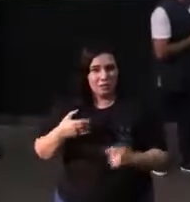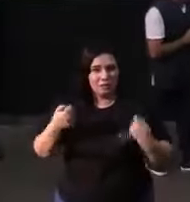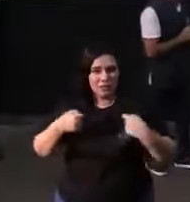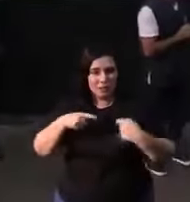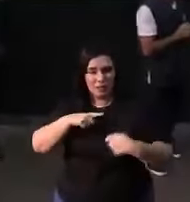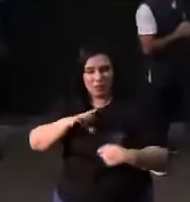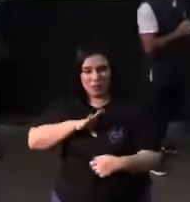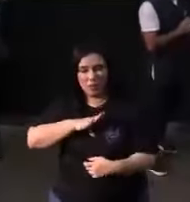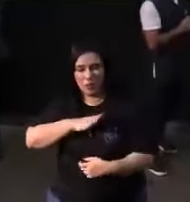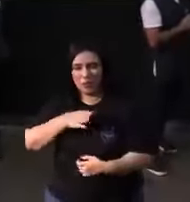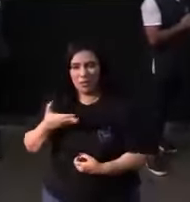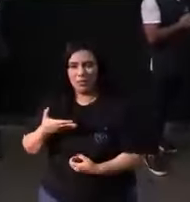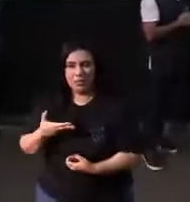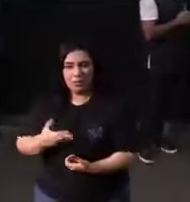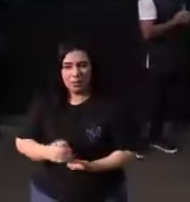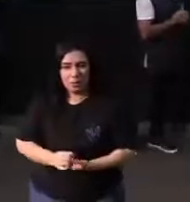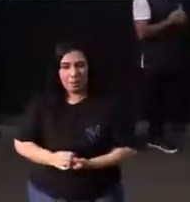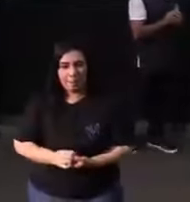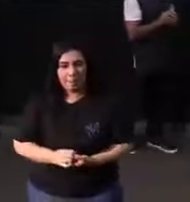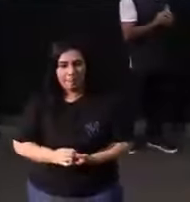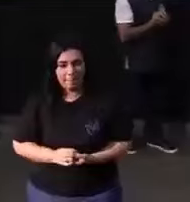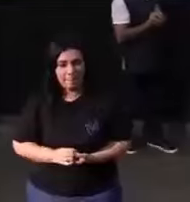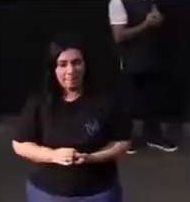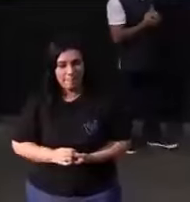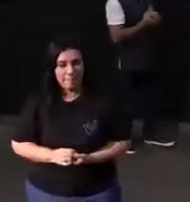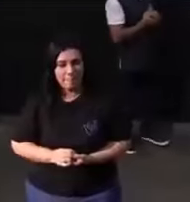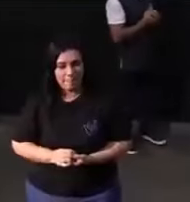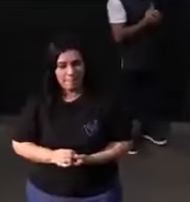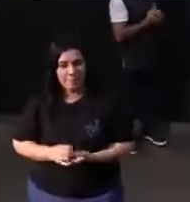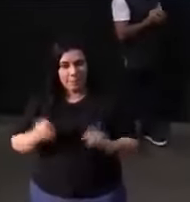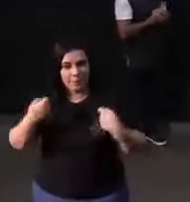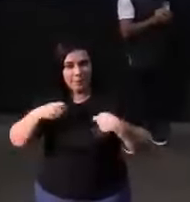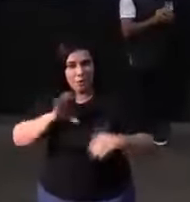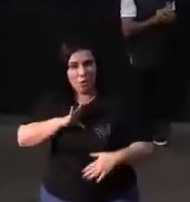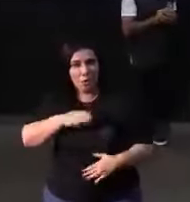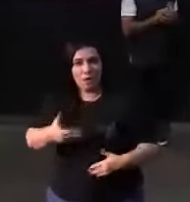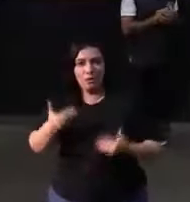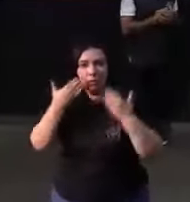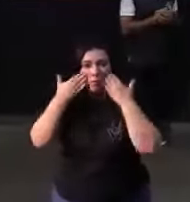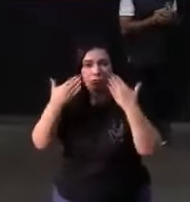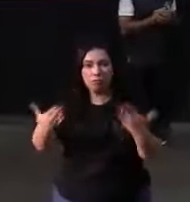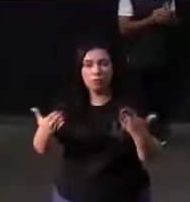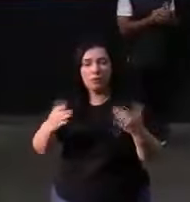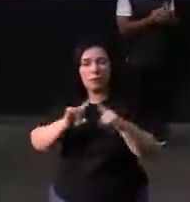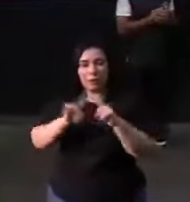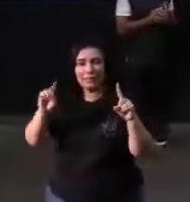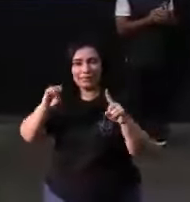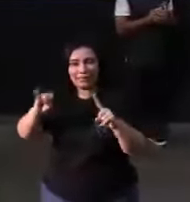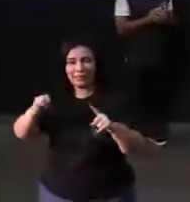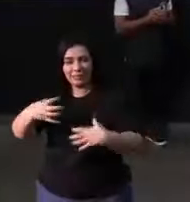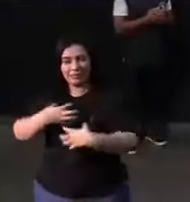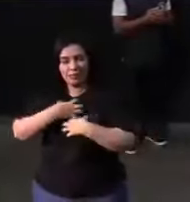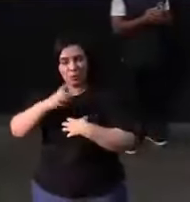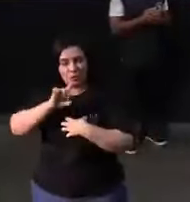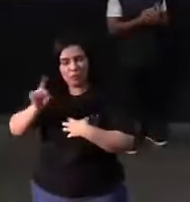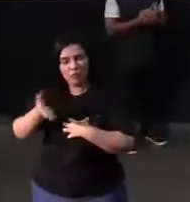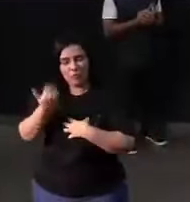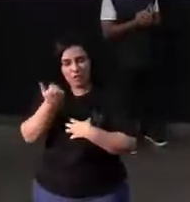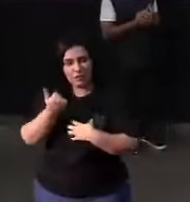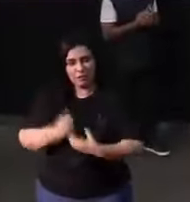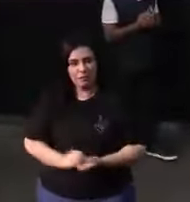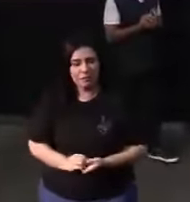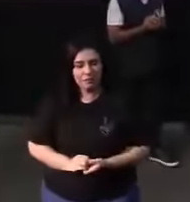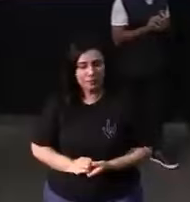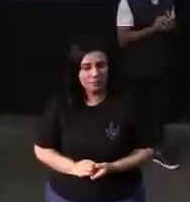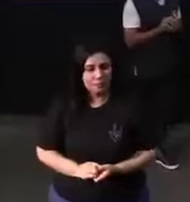coragem. Tem que ter coragem para se expor. Mas se Deus falou ao teu coração, venha. Venha à frente em